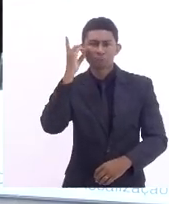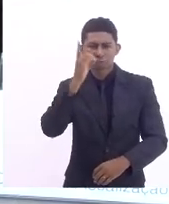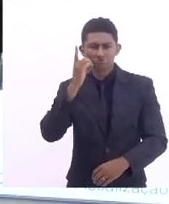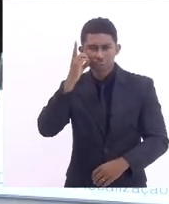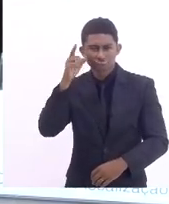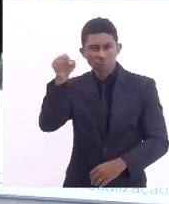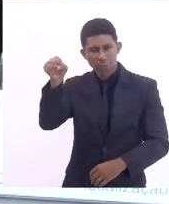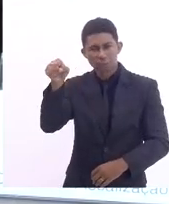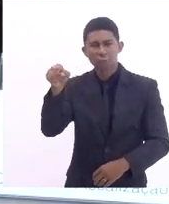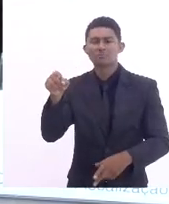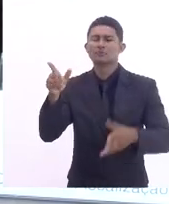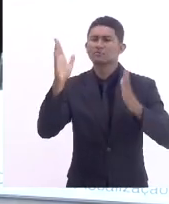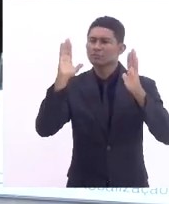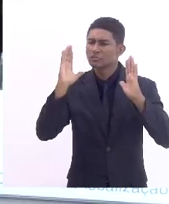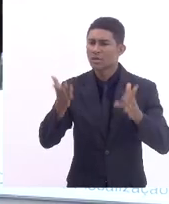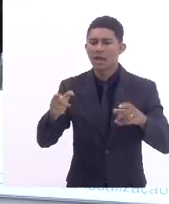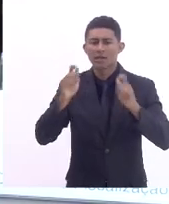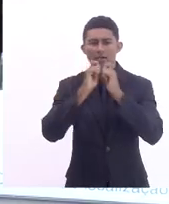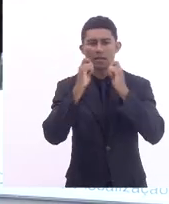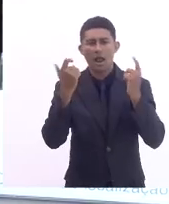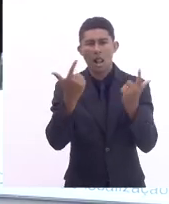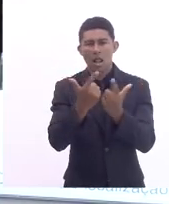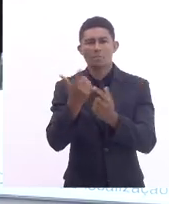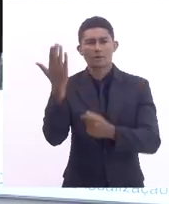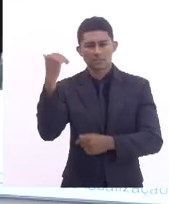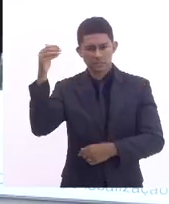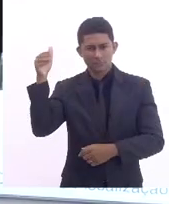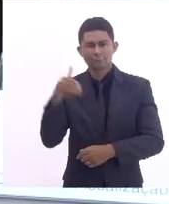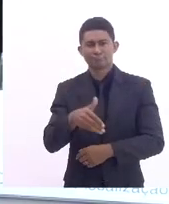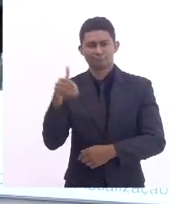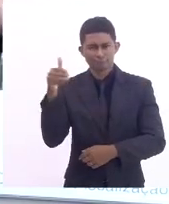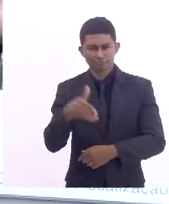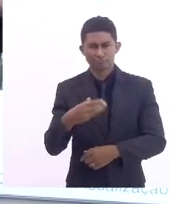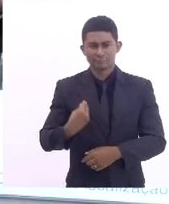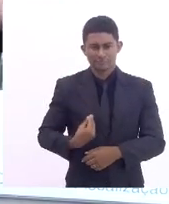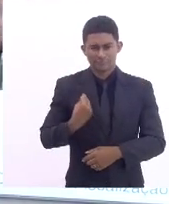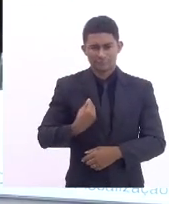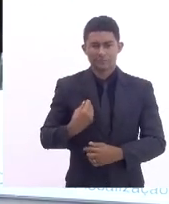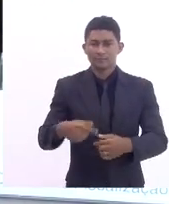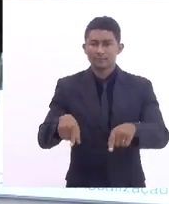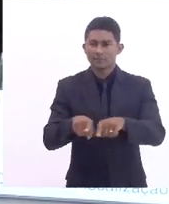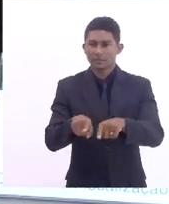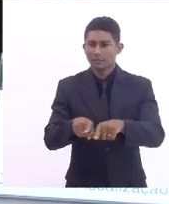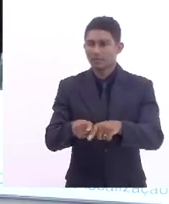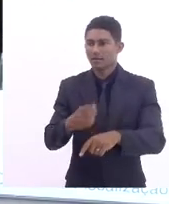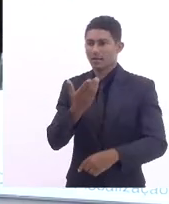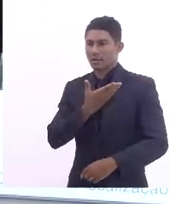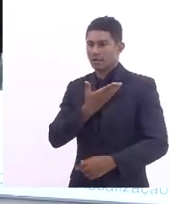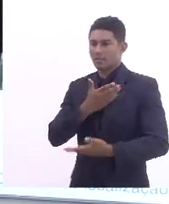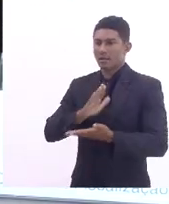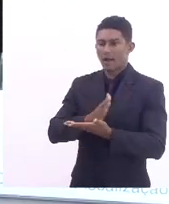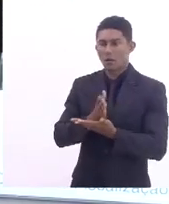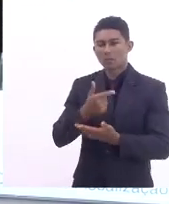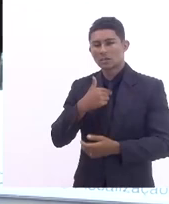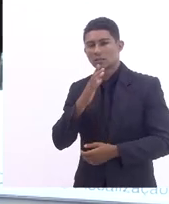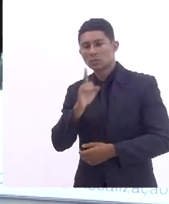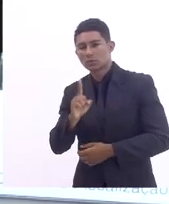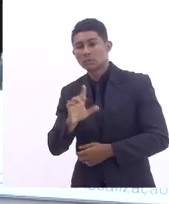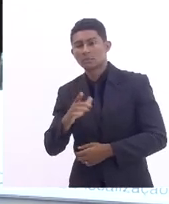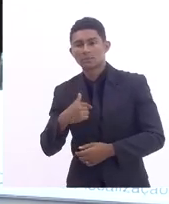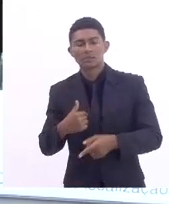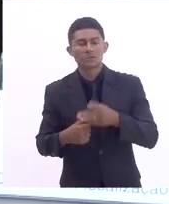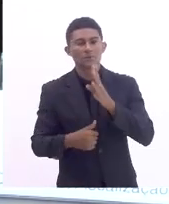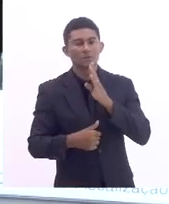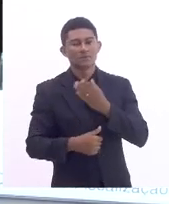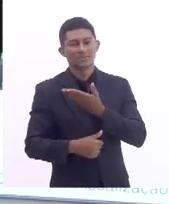deputado já que várias vezes passou por esta casa e junto com os outros colegas alguns eu não conheço uns eu conheço muito bem É o caso do